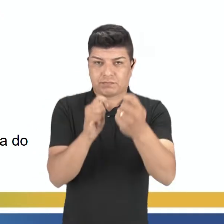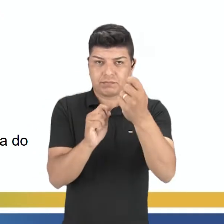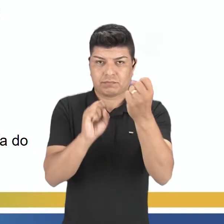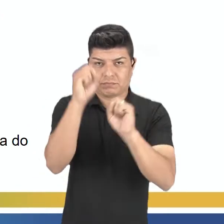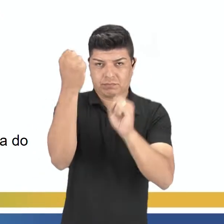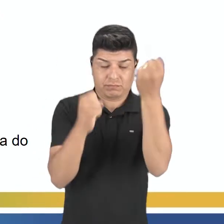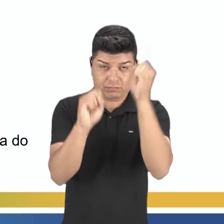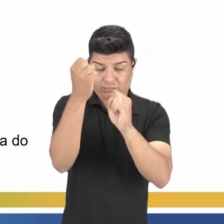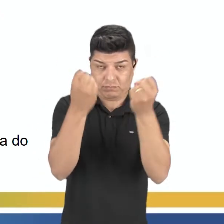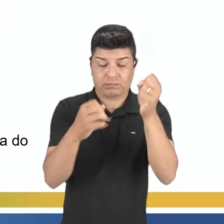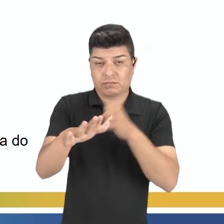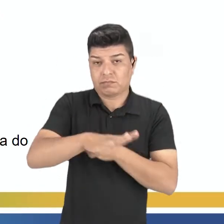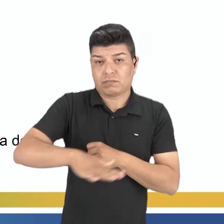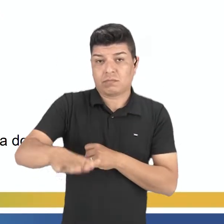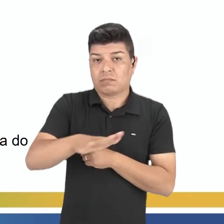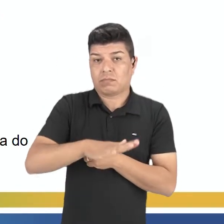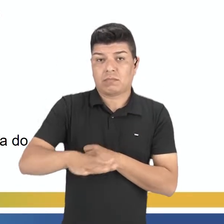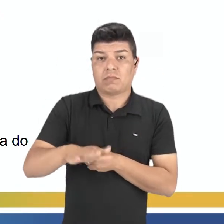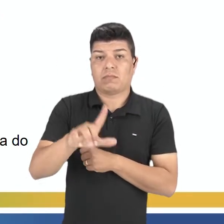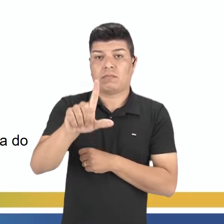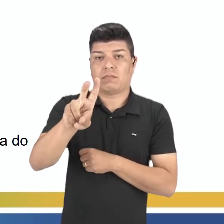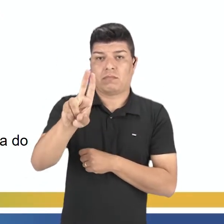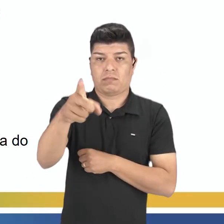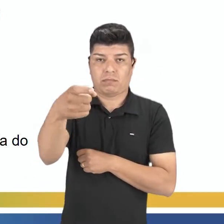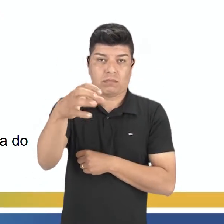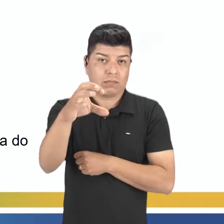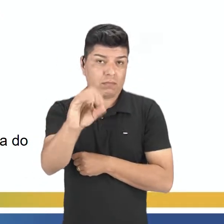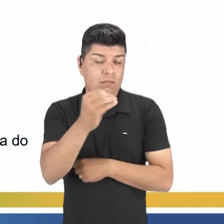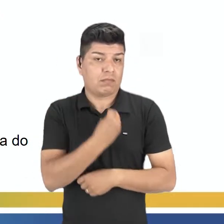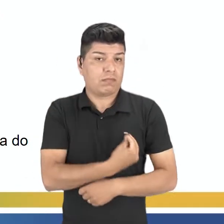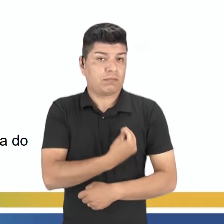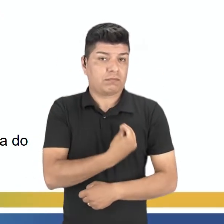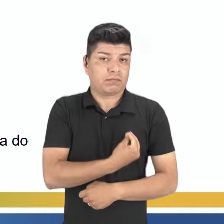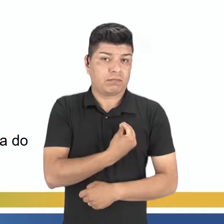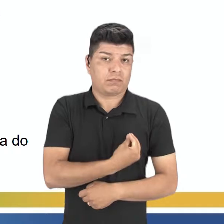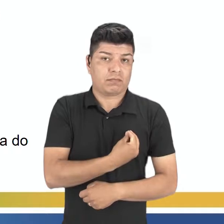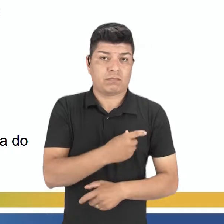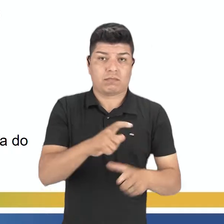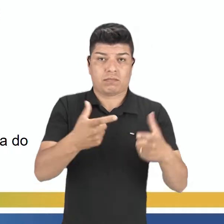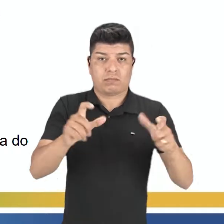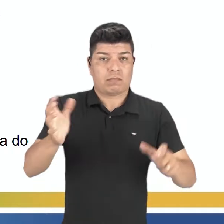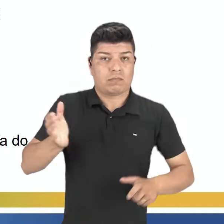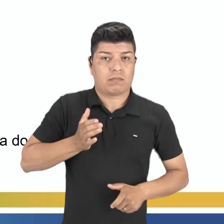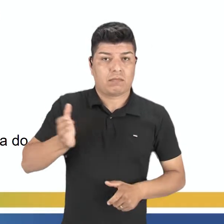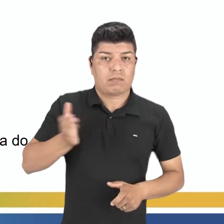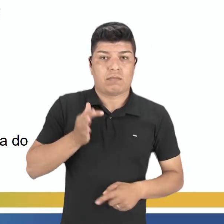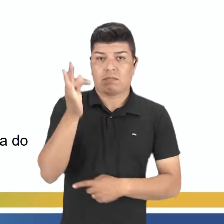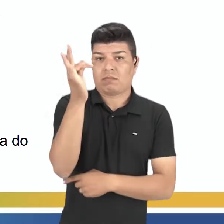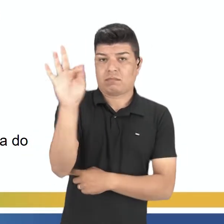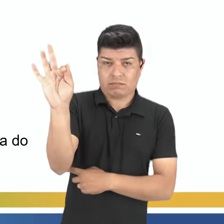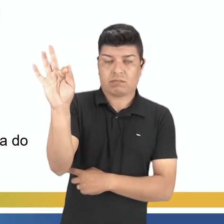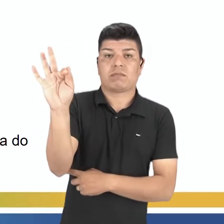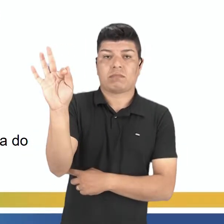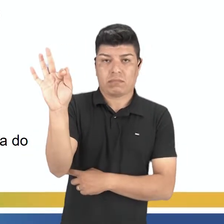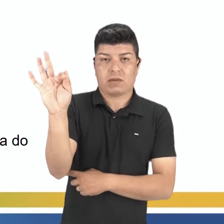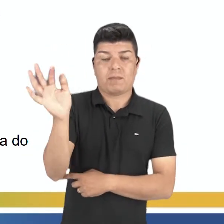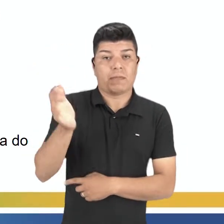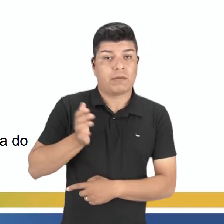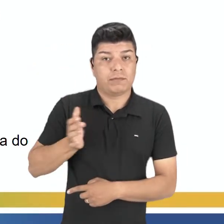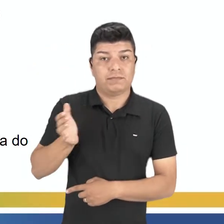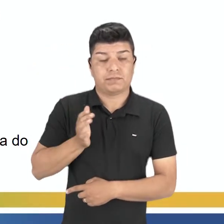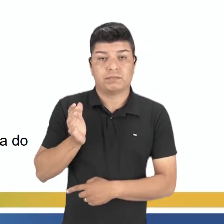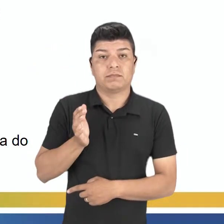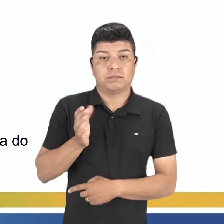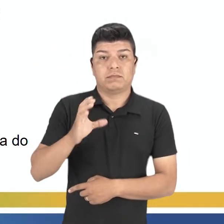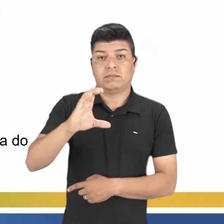industrialização baseada nos artigos de luxo, na sobrevivência da grande elite francesa, no caso os nobres e